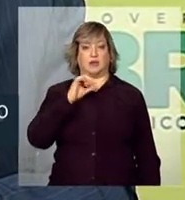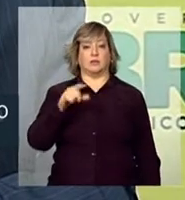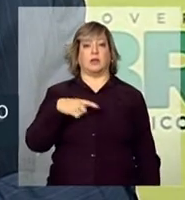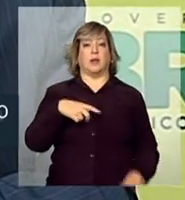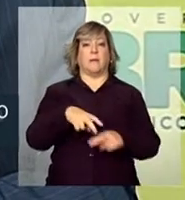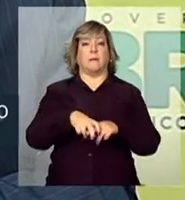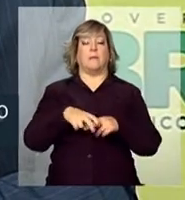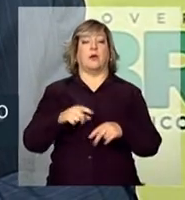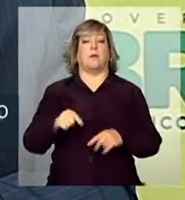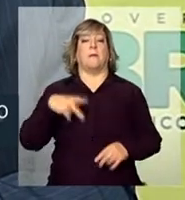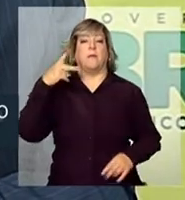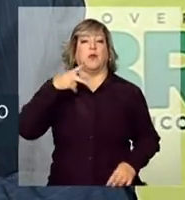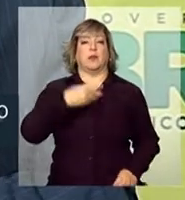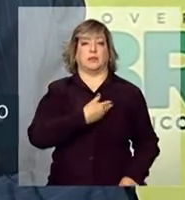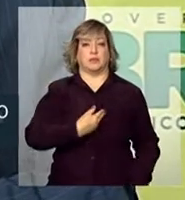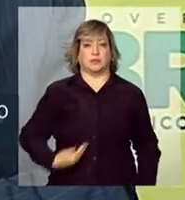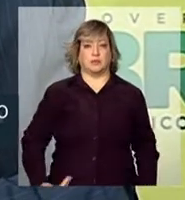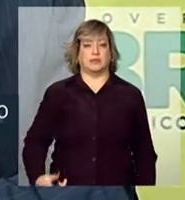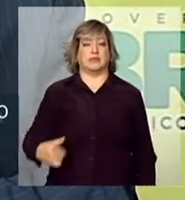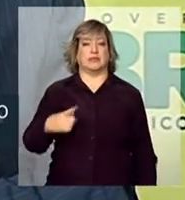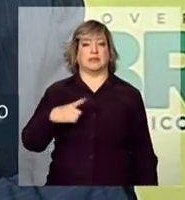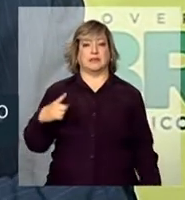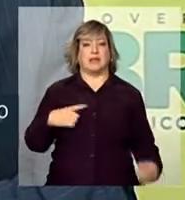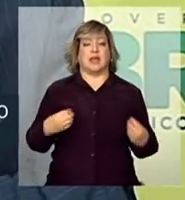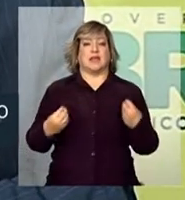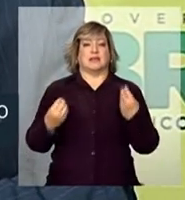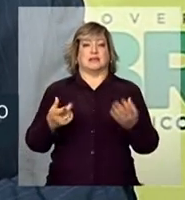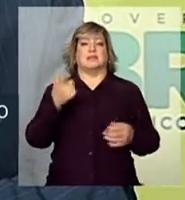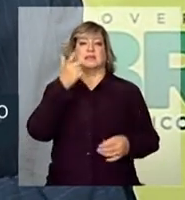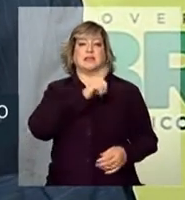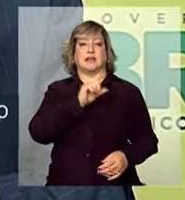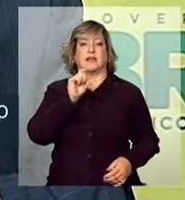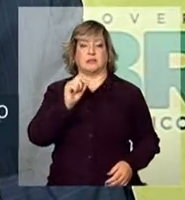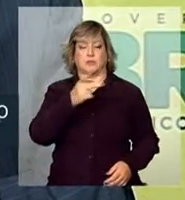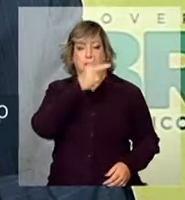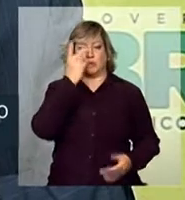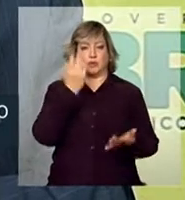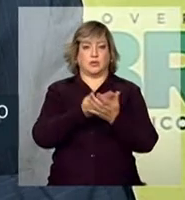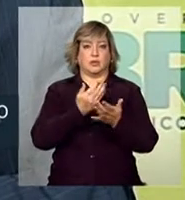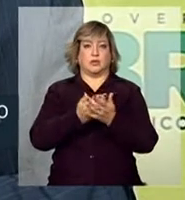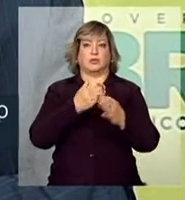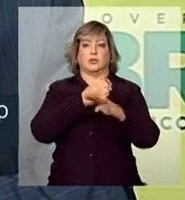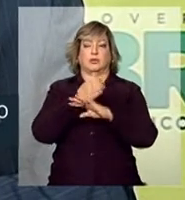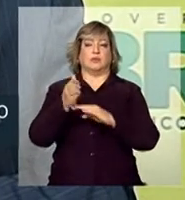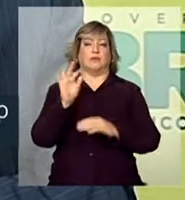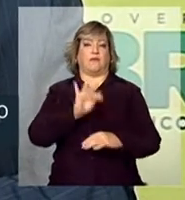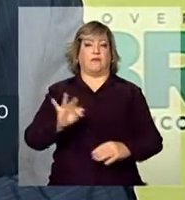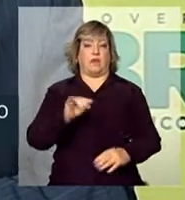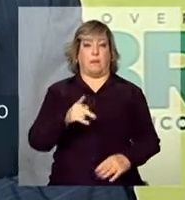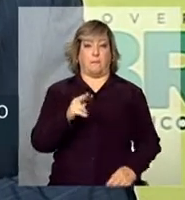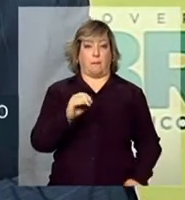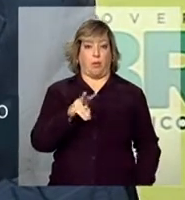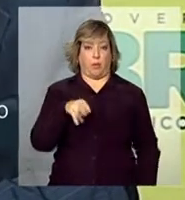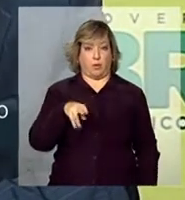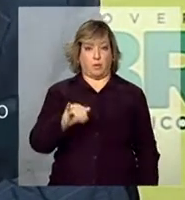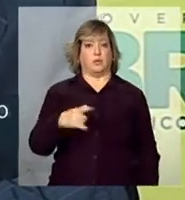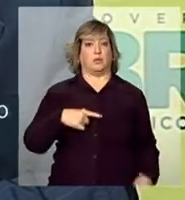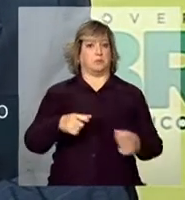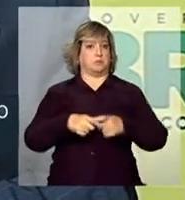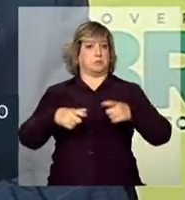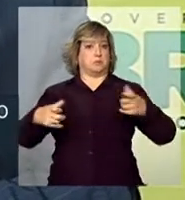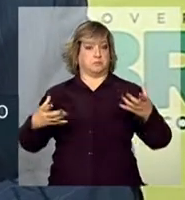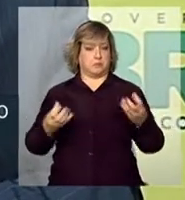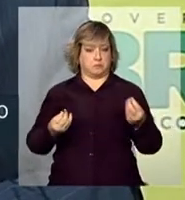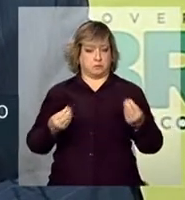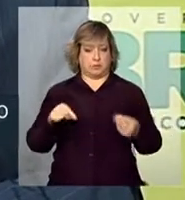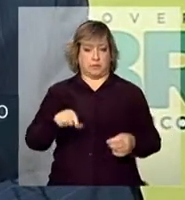políticas públicas que estão dando acesso as pessoas acham super o ProUni e o FIES crescer o estado e de forma